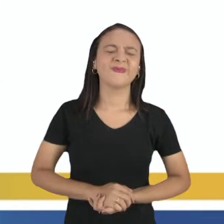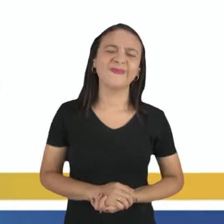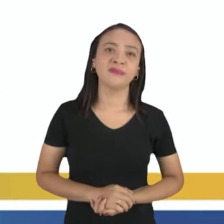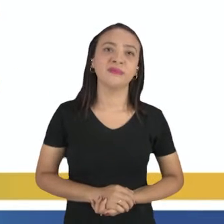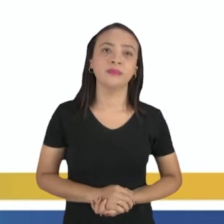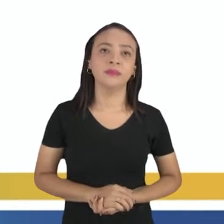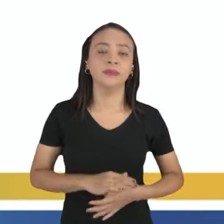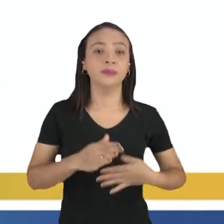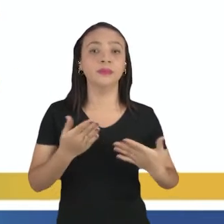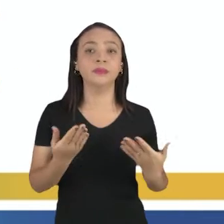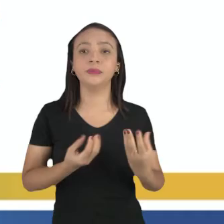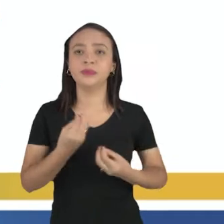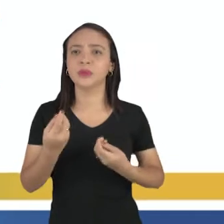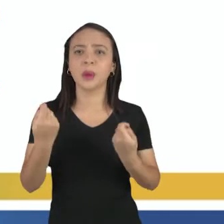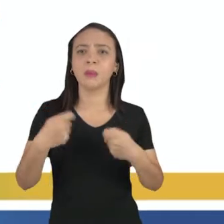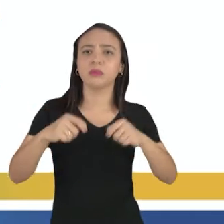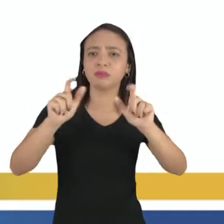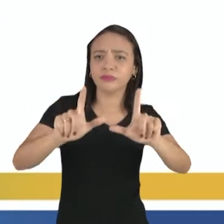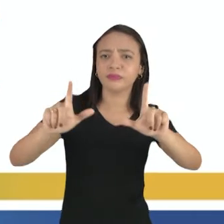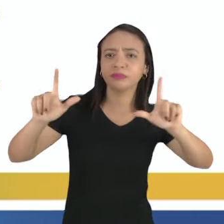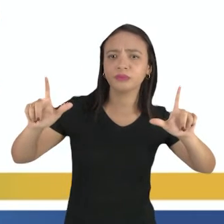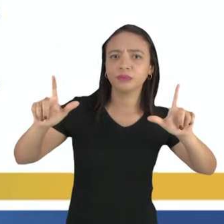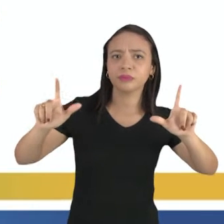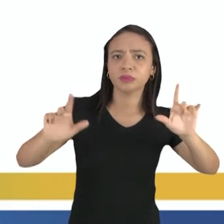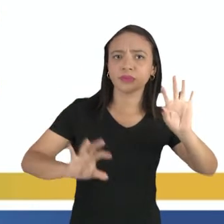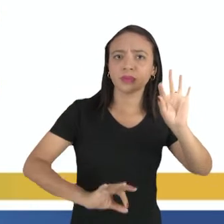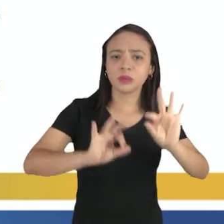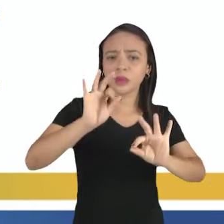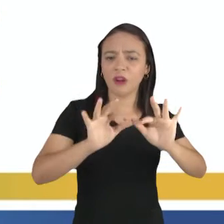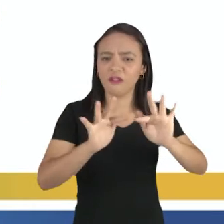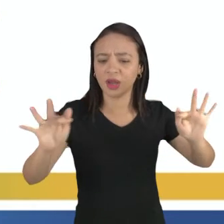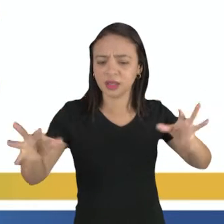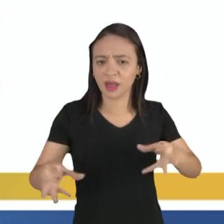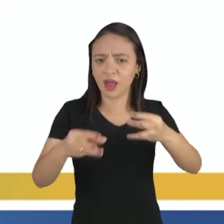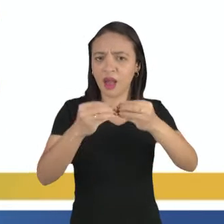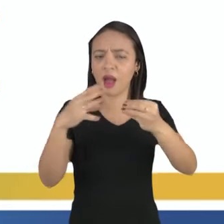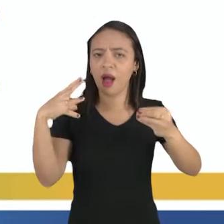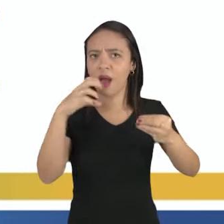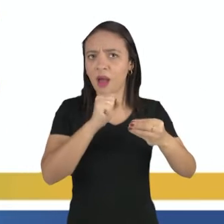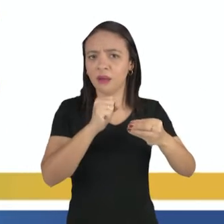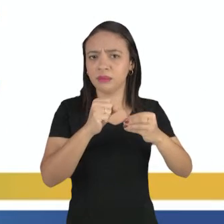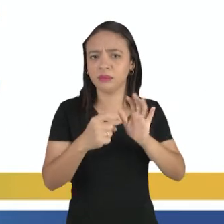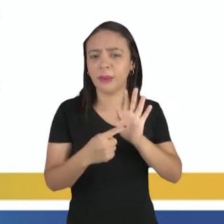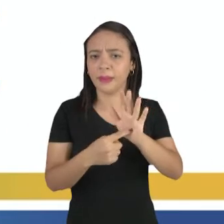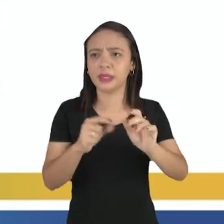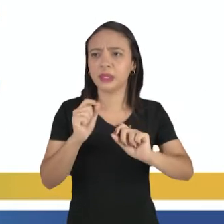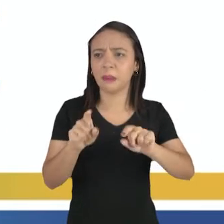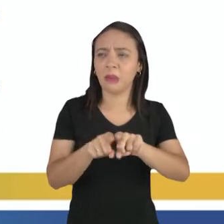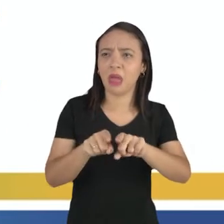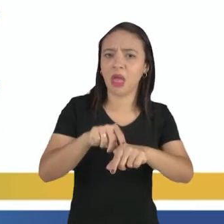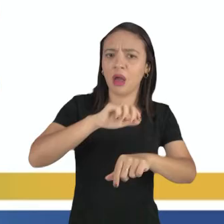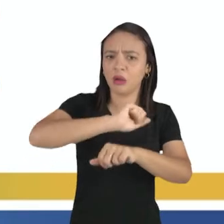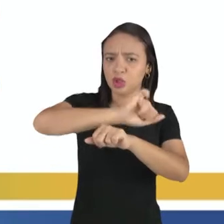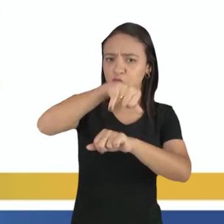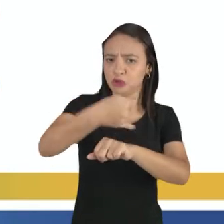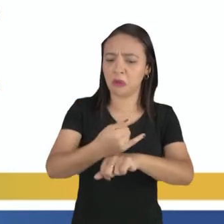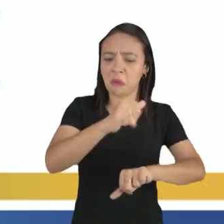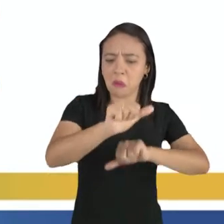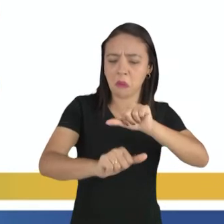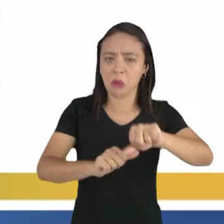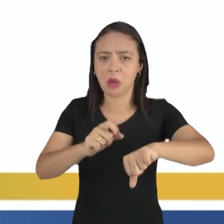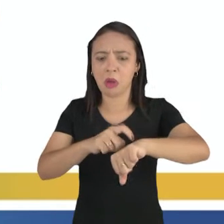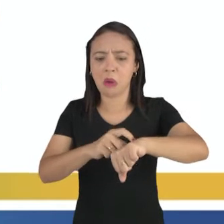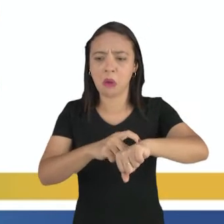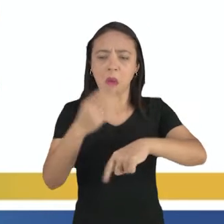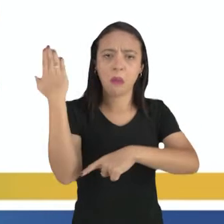gente pode destacar essa sequência de eventos? Na construção das frases curtas, presenças de advérbios, alternância de tempos